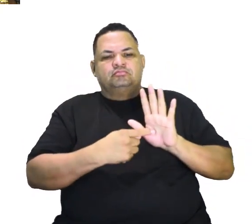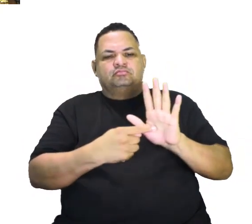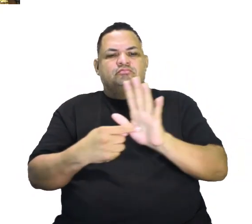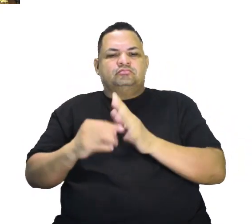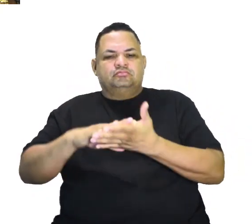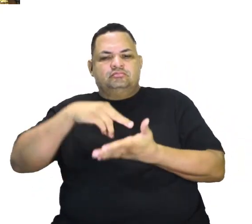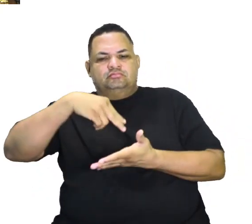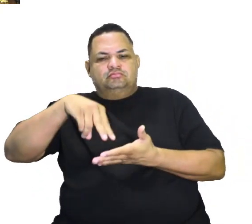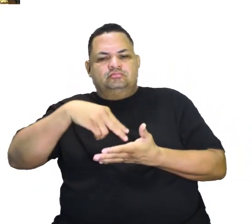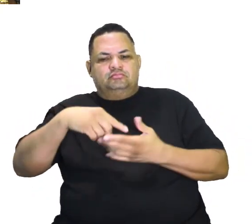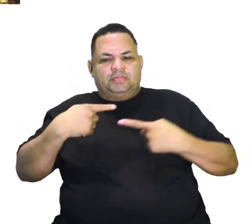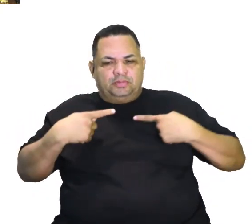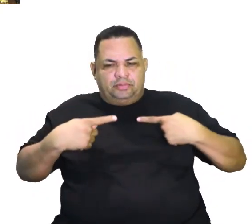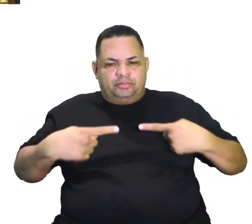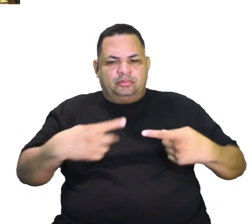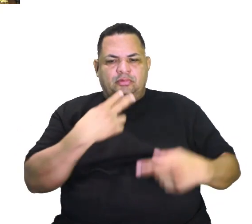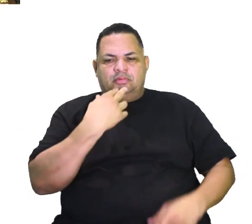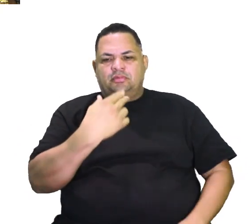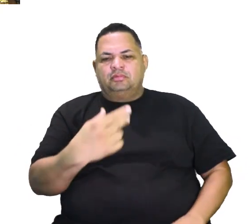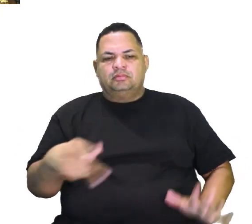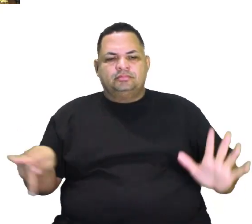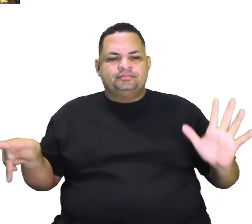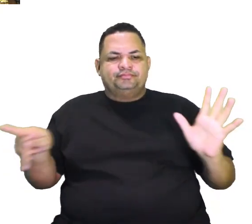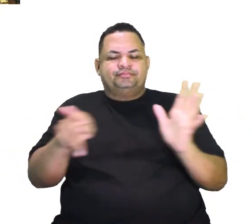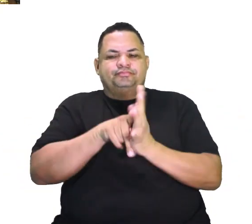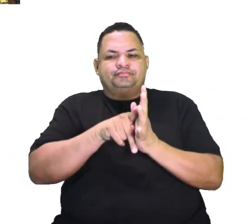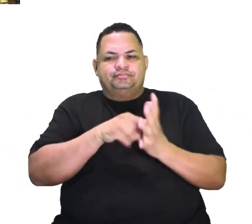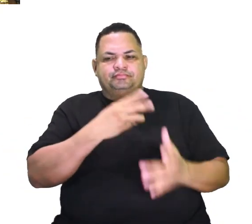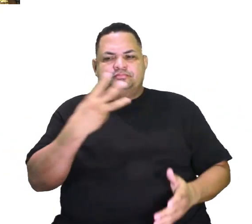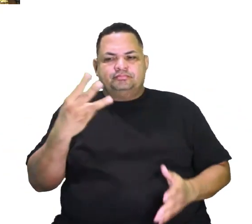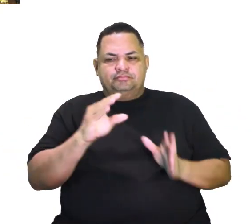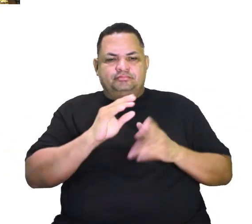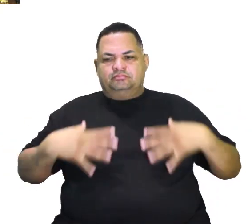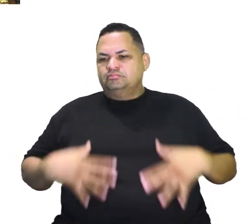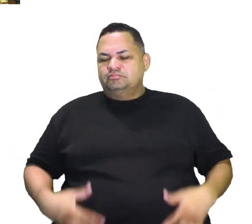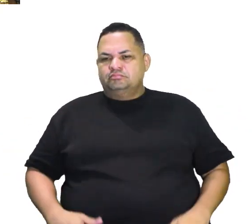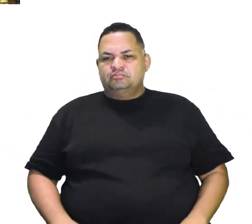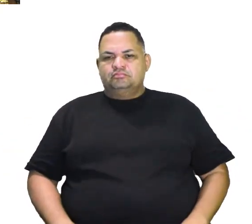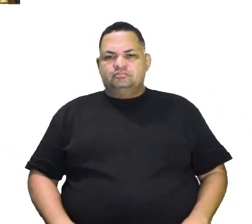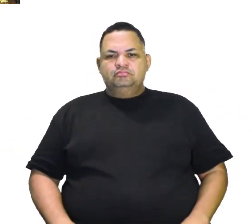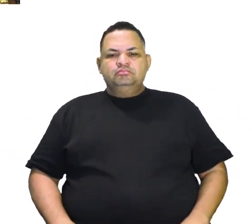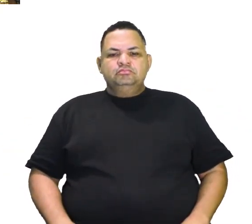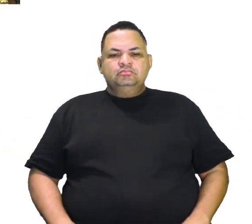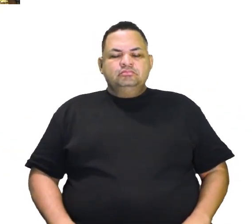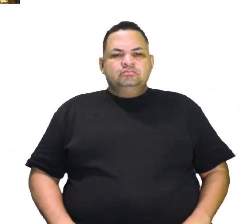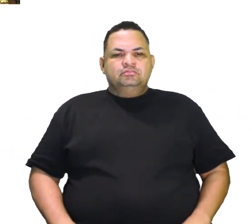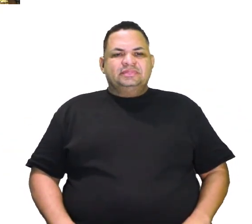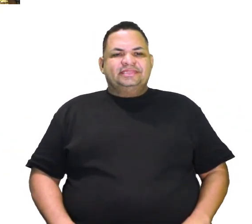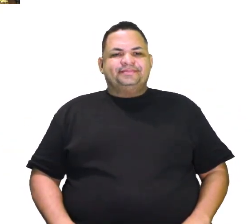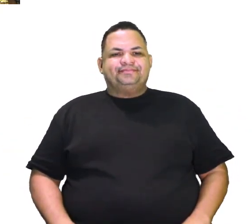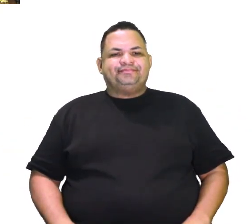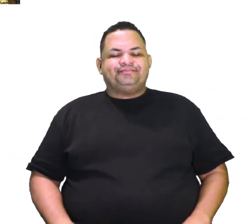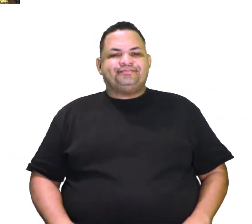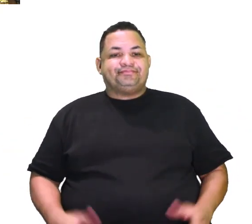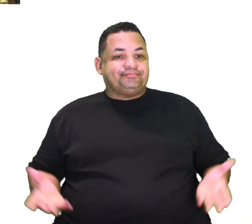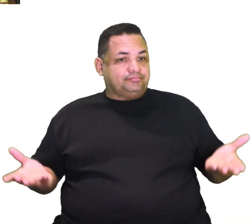apresentações de danças de guerra, da língua nativa dos três povos e da pintura corporal.